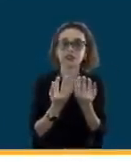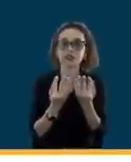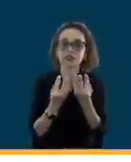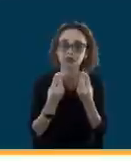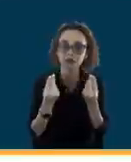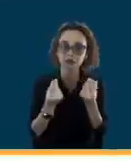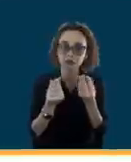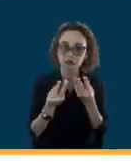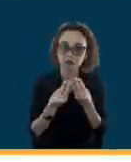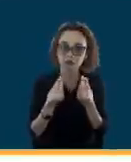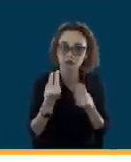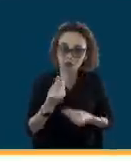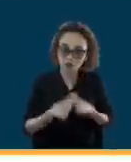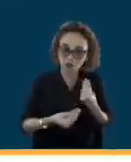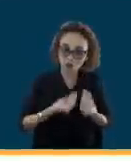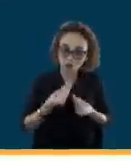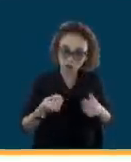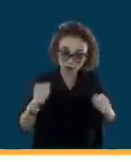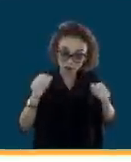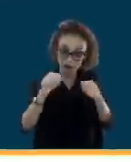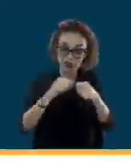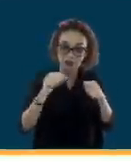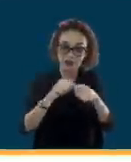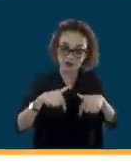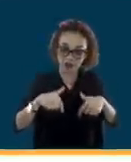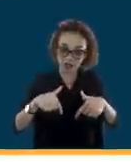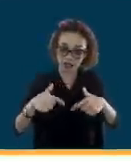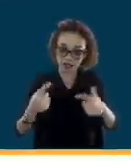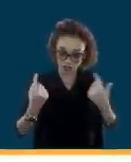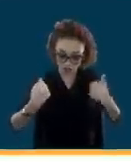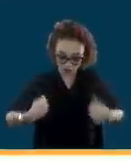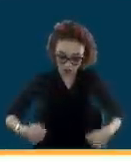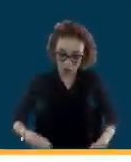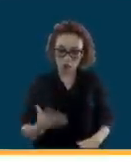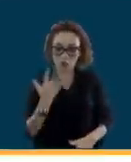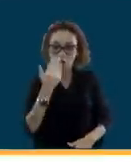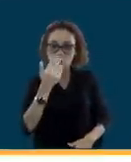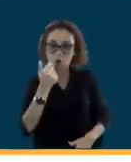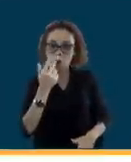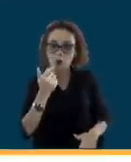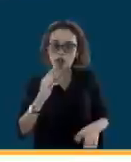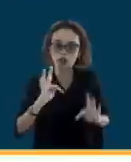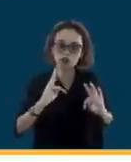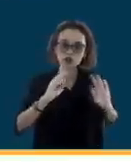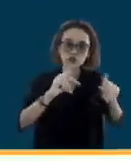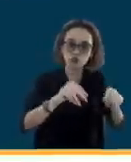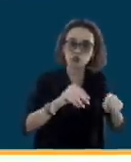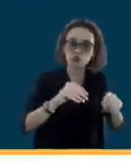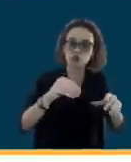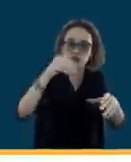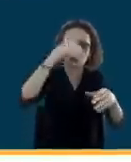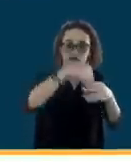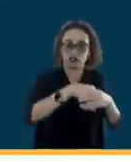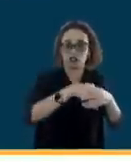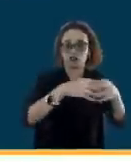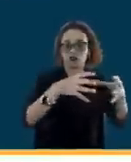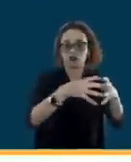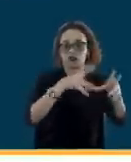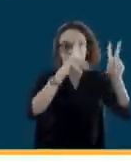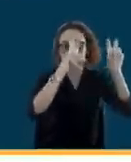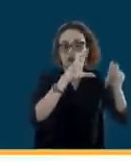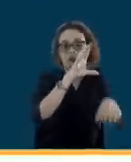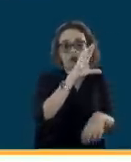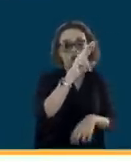de fazer as coisas, de nos vestir, de comer, de realizar, tudo isso faz parte da cultura. Tudo que é criação humana